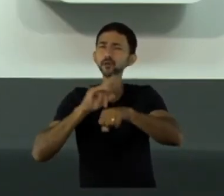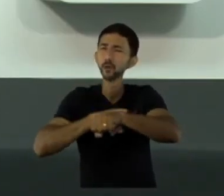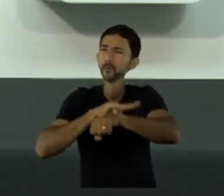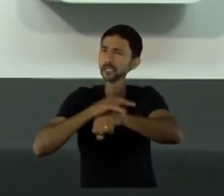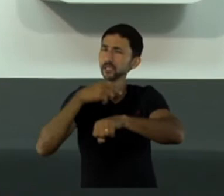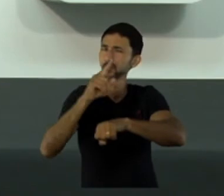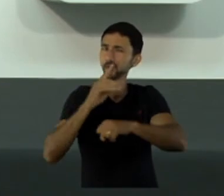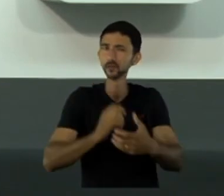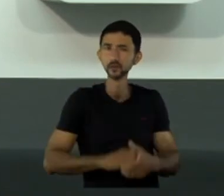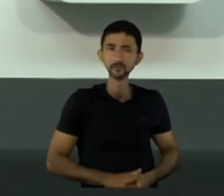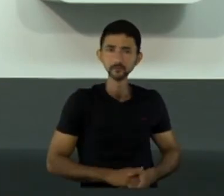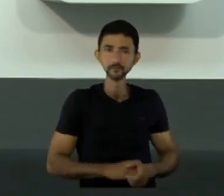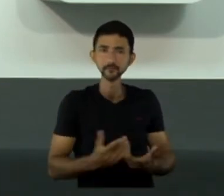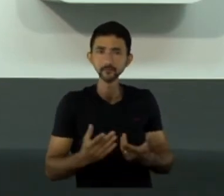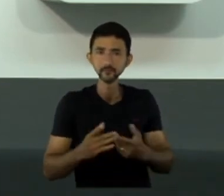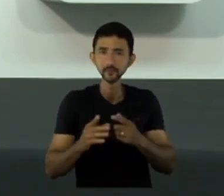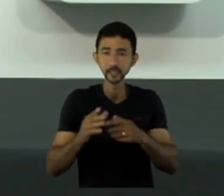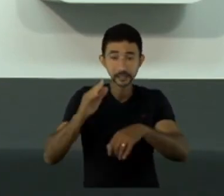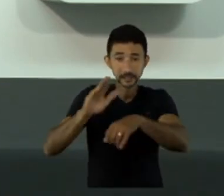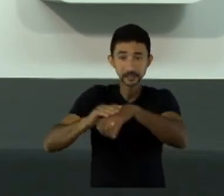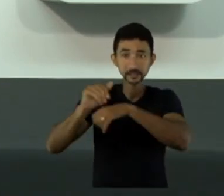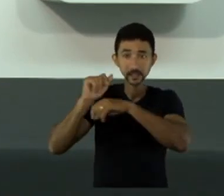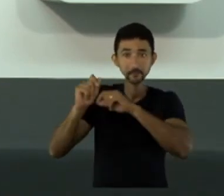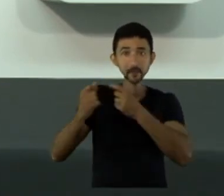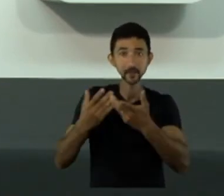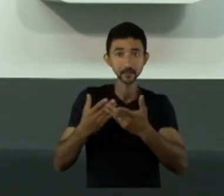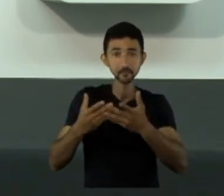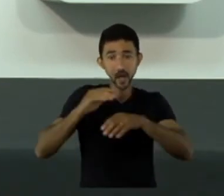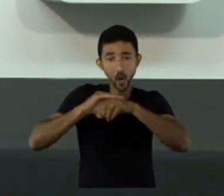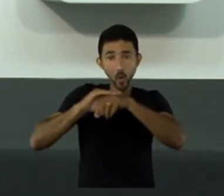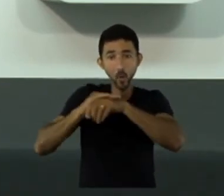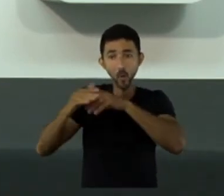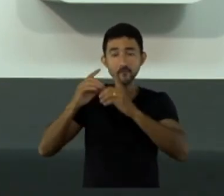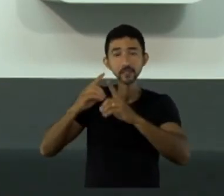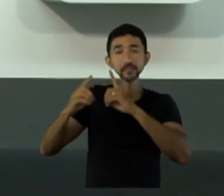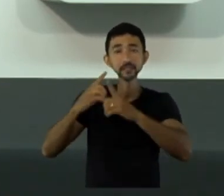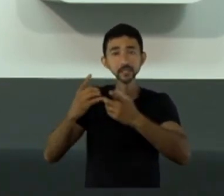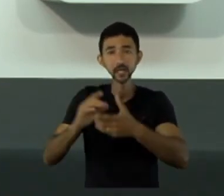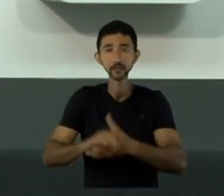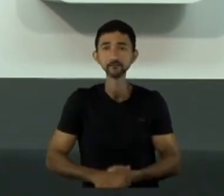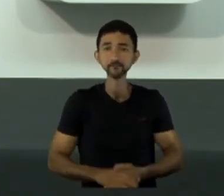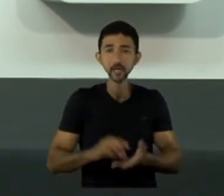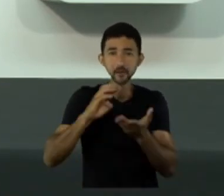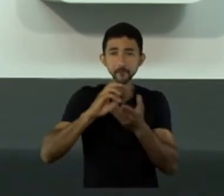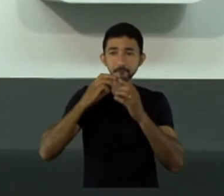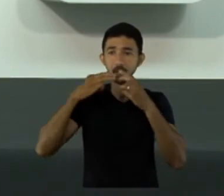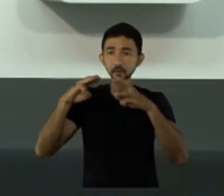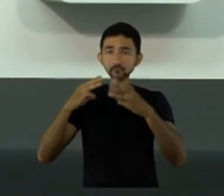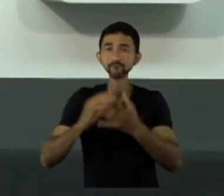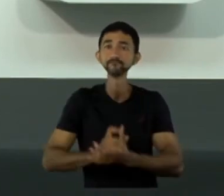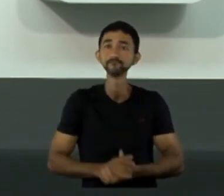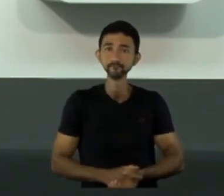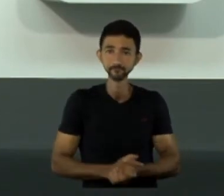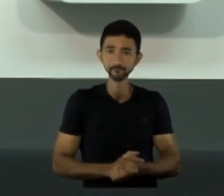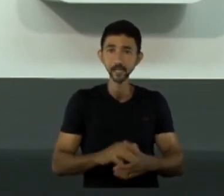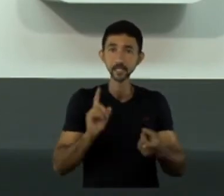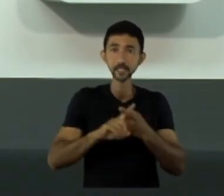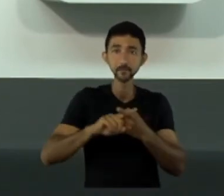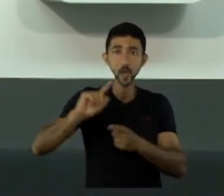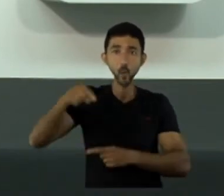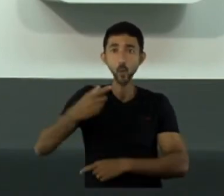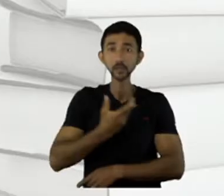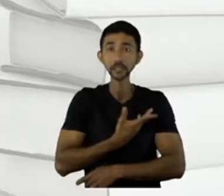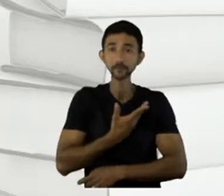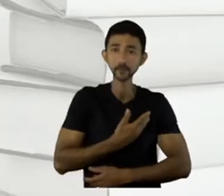Quer dizer que você está chamando, né? Para conversar, para passar essa mensagem para ela. Assim como o seu outro colega